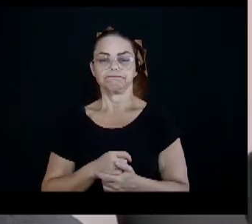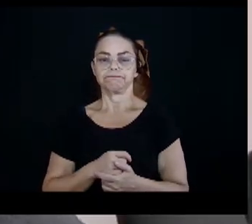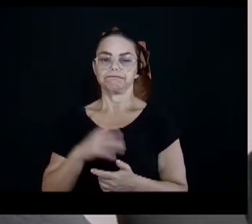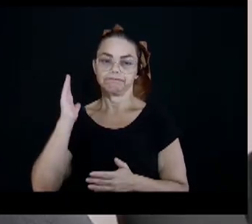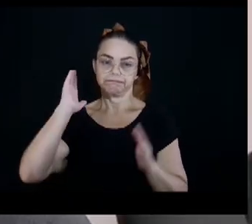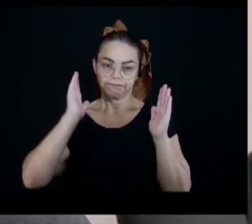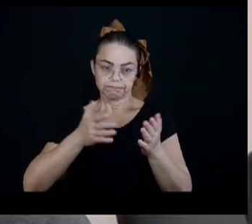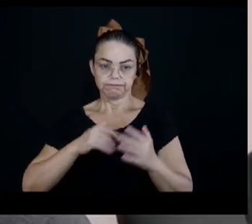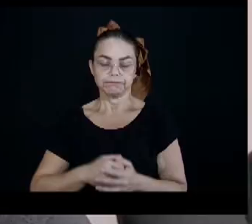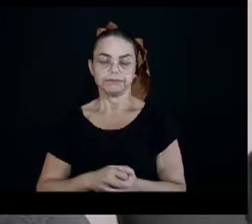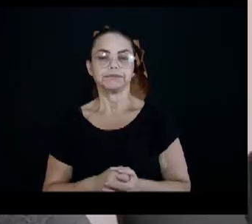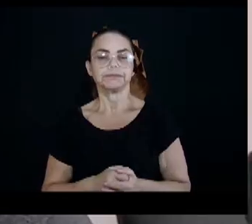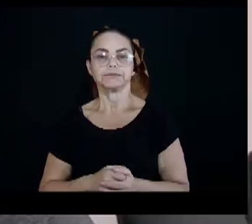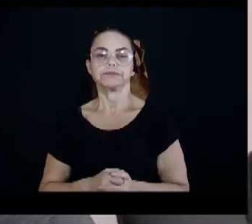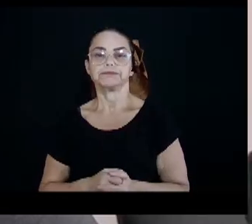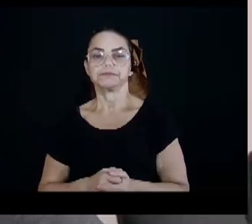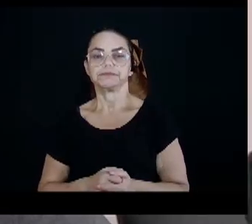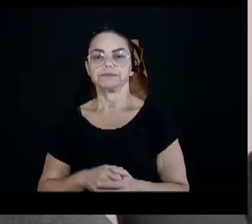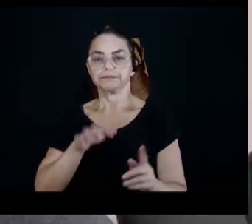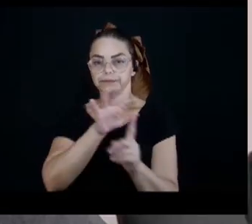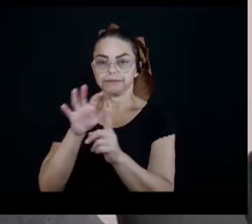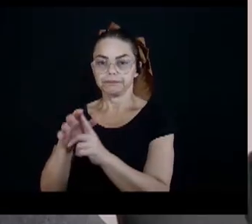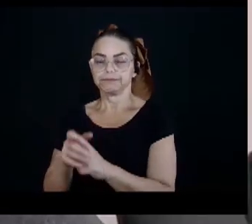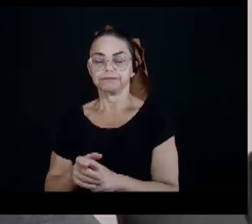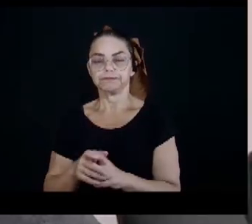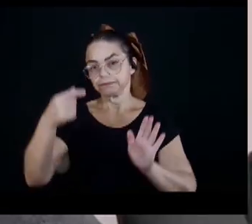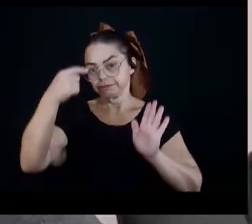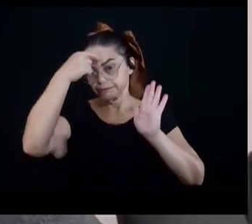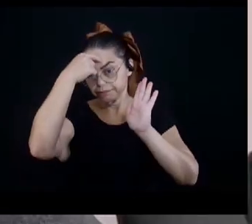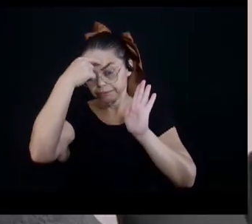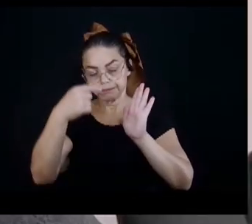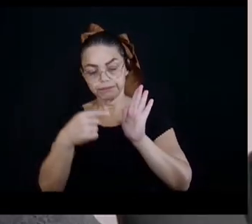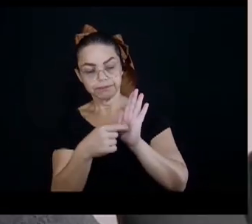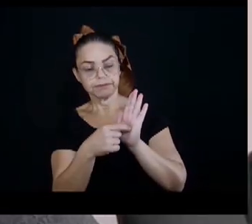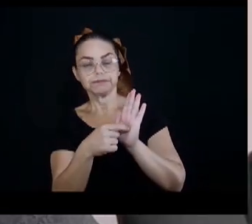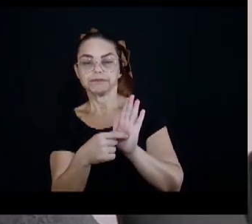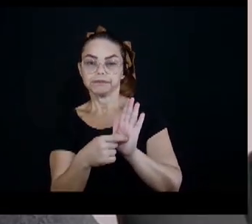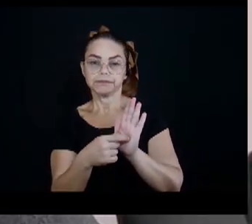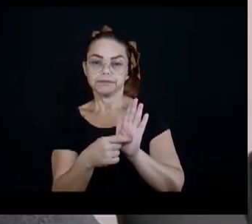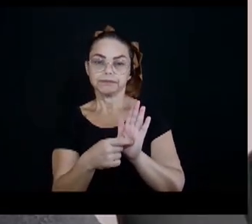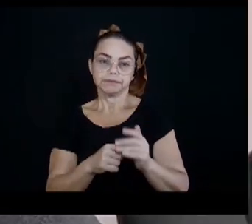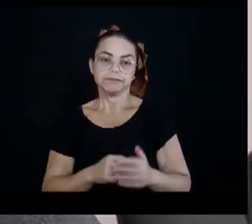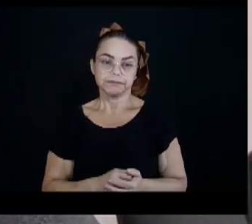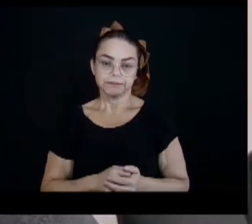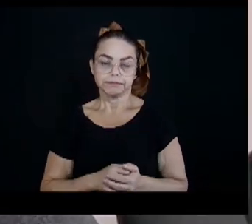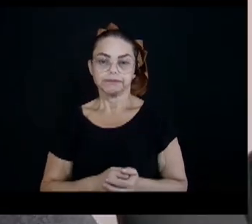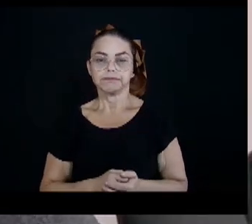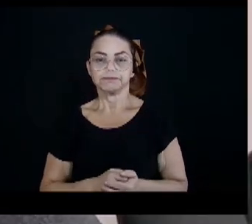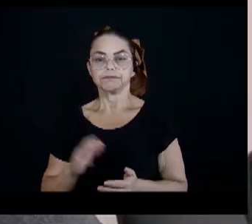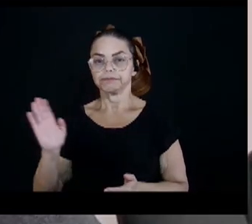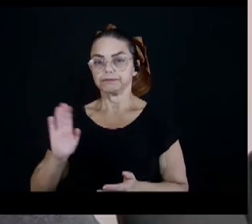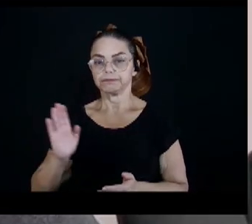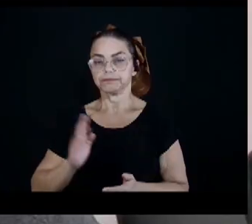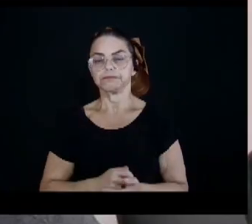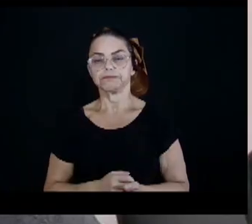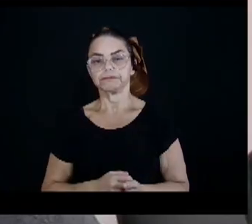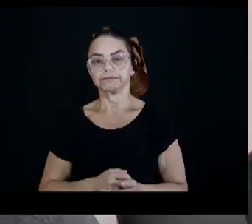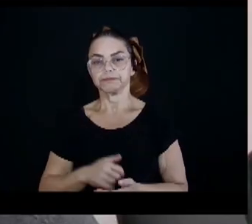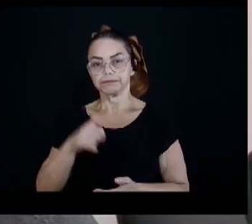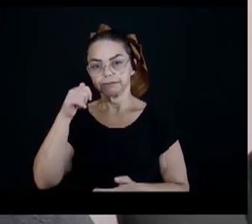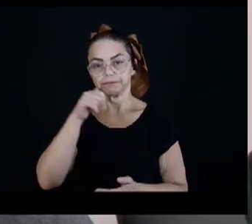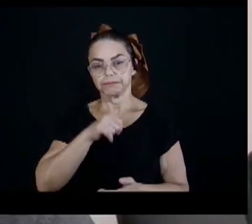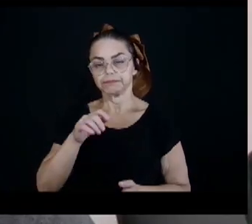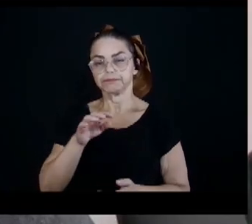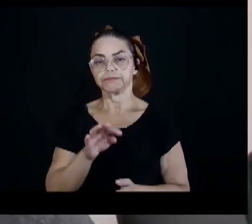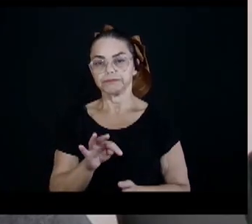gente teve o impacto da inteligência artificial, a gente teve o impacto da bióloga, da Tatiana, que inventou a laminina, né, a